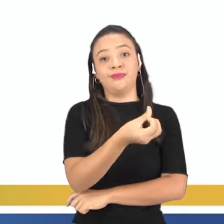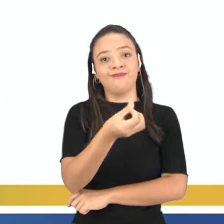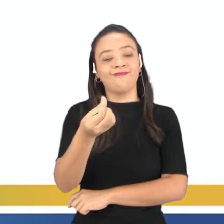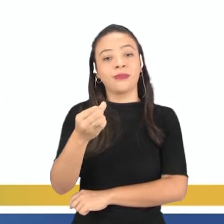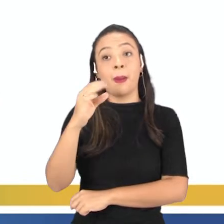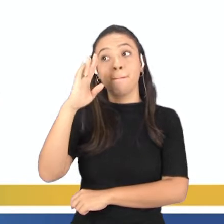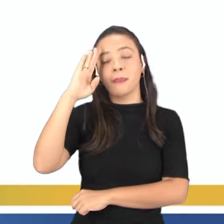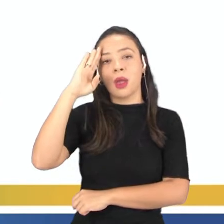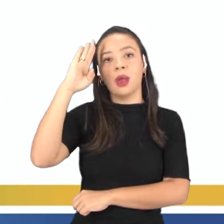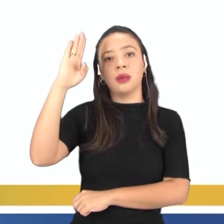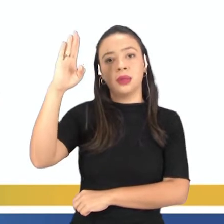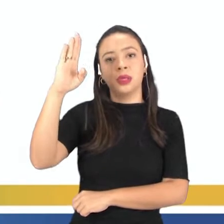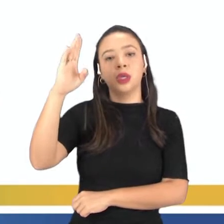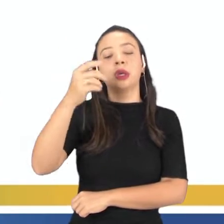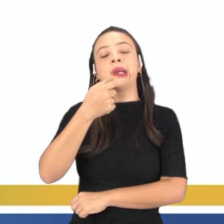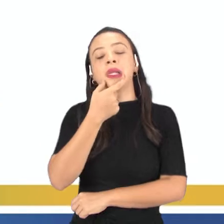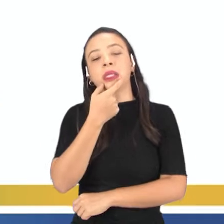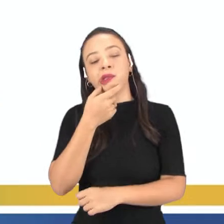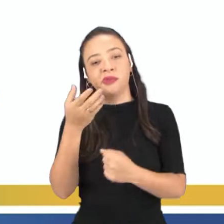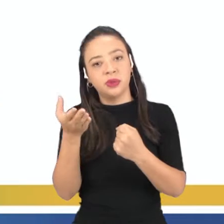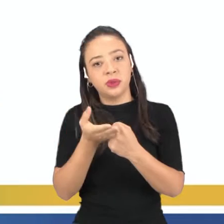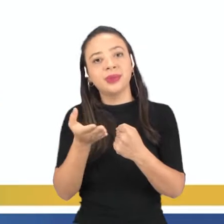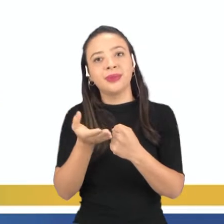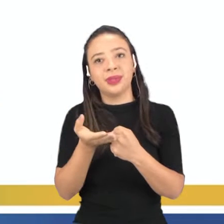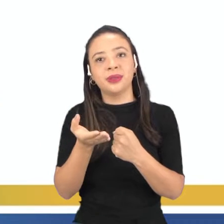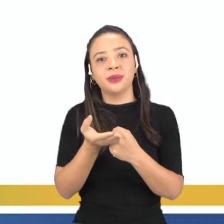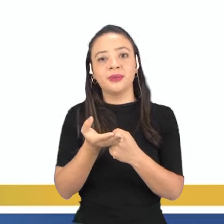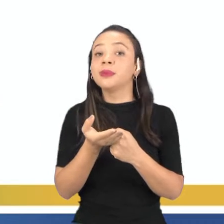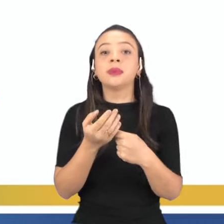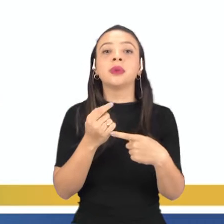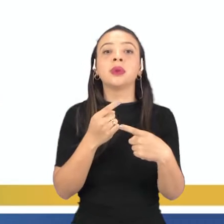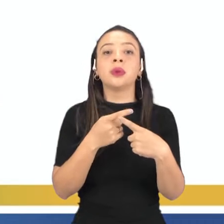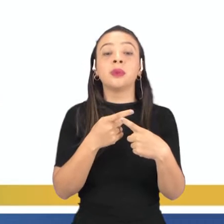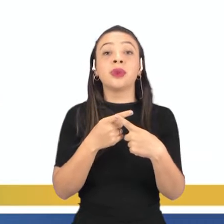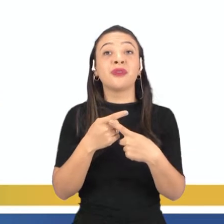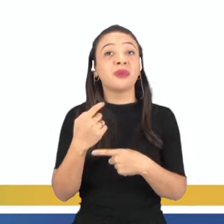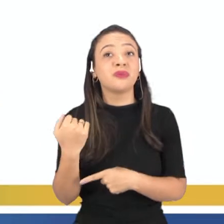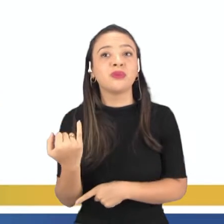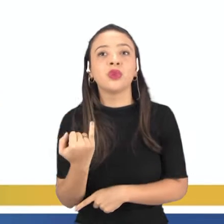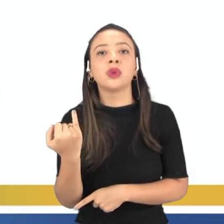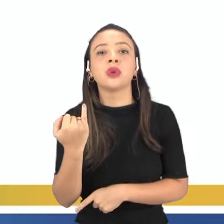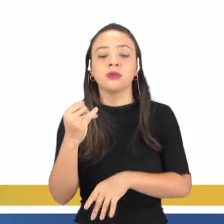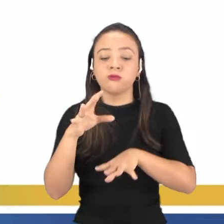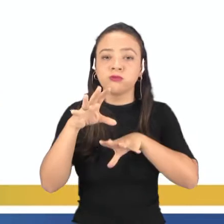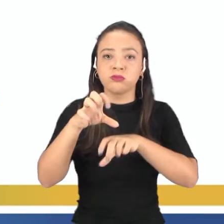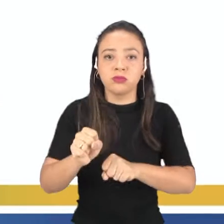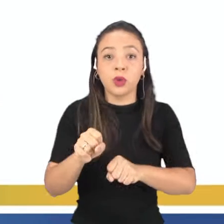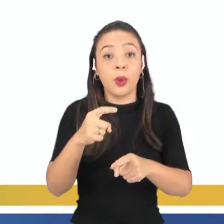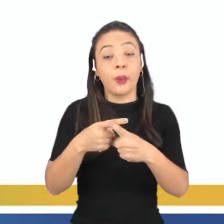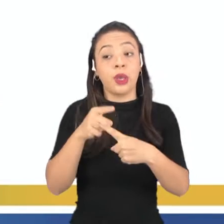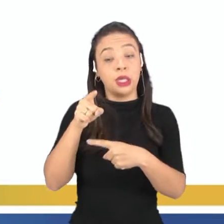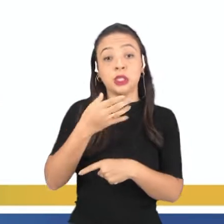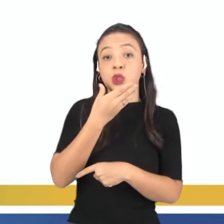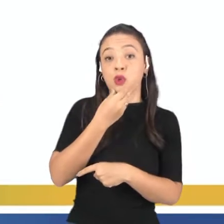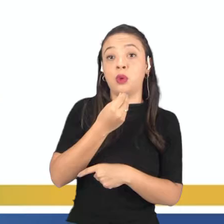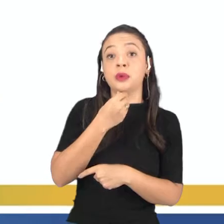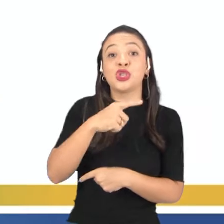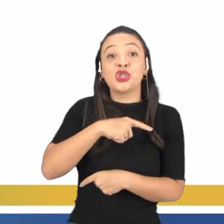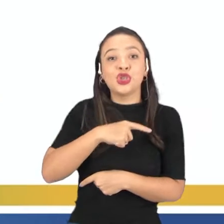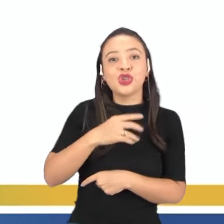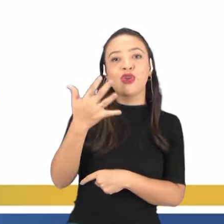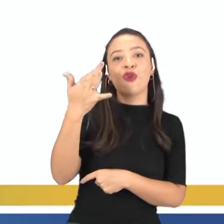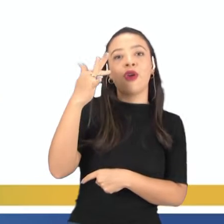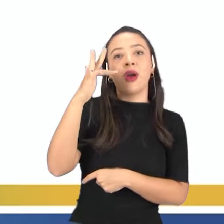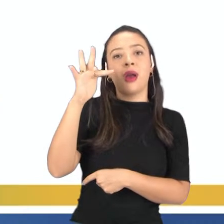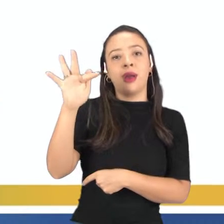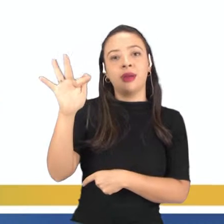marco do inglês médio. Por quê? Essa invasão foi muito importante porque o Duque trazia com ele o francês, que era a